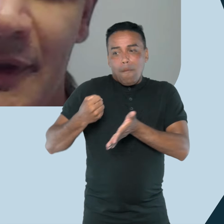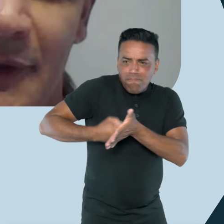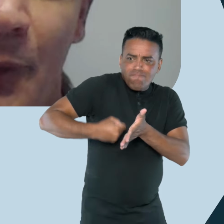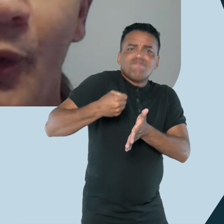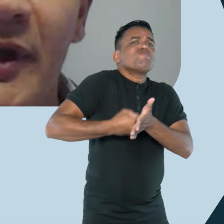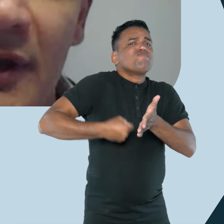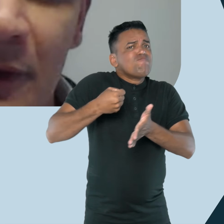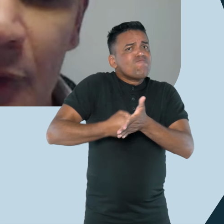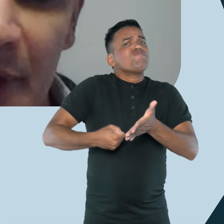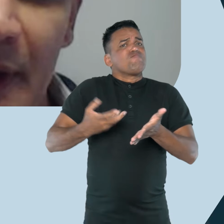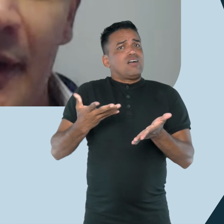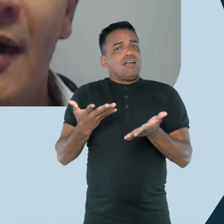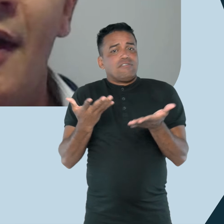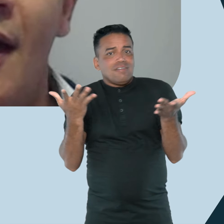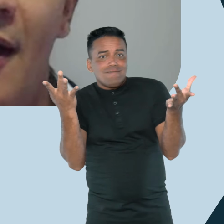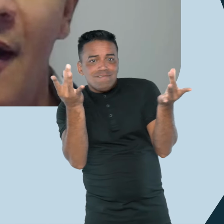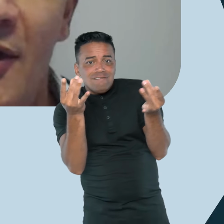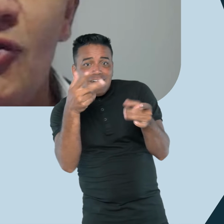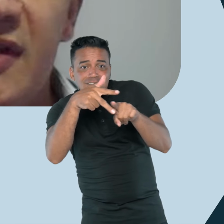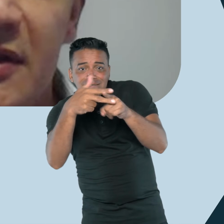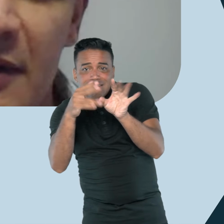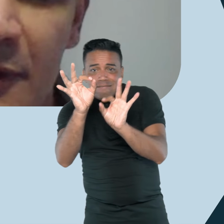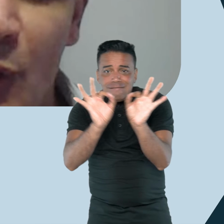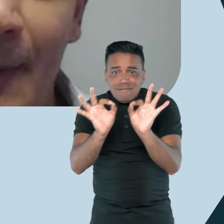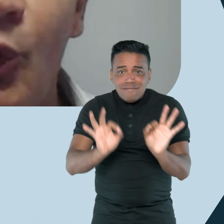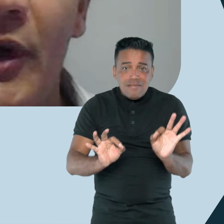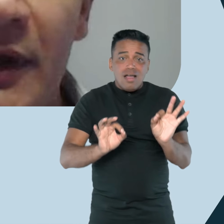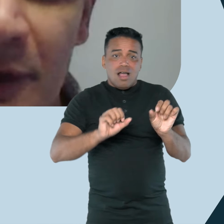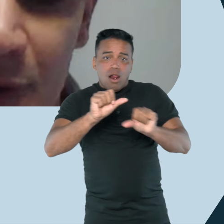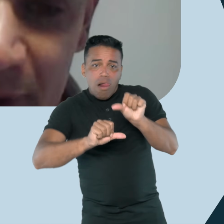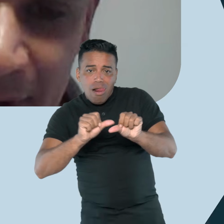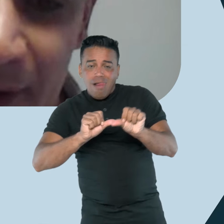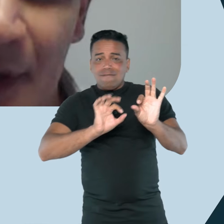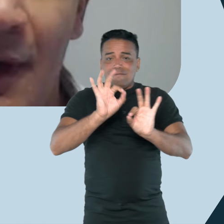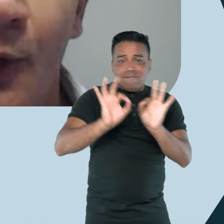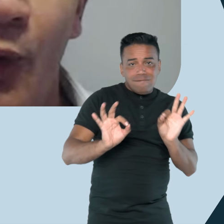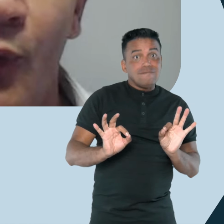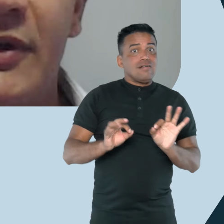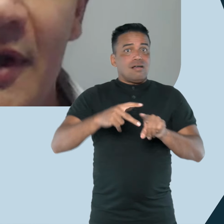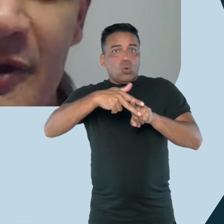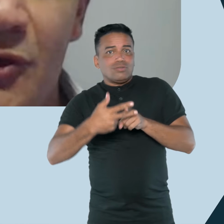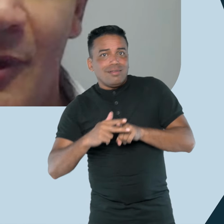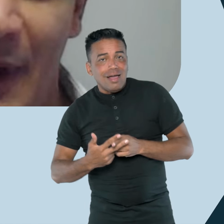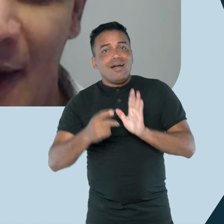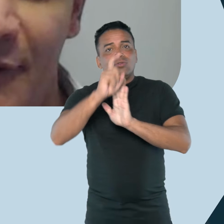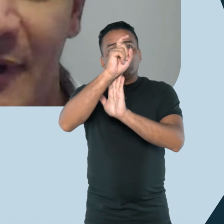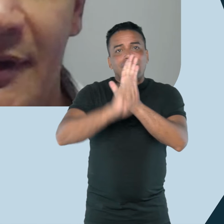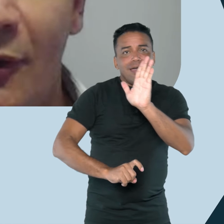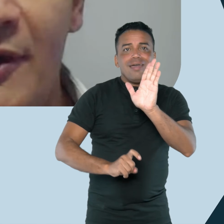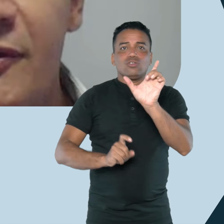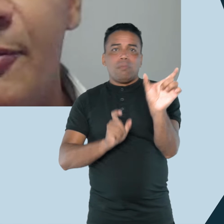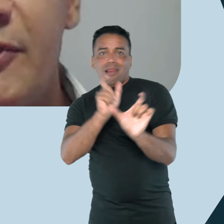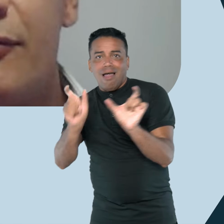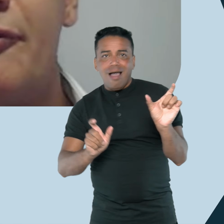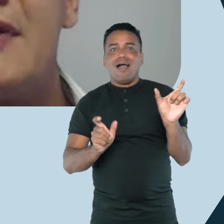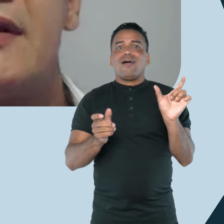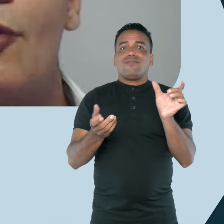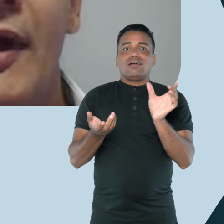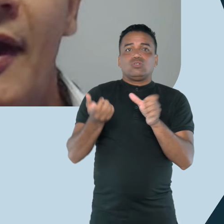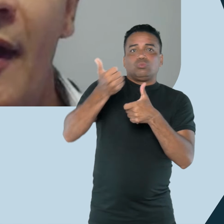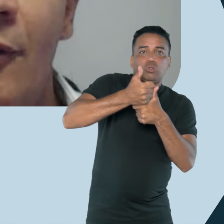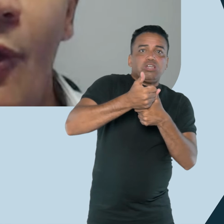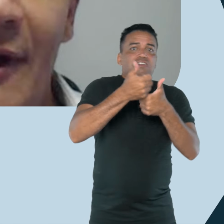lágrima, entendeu? Polindo, né? Ajustando, apurando, né? O texto, a palavra. Então isso é possível